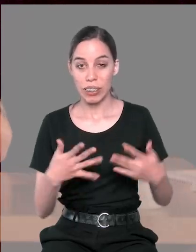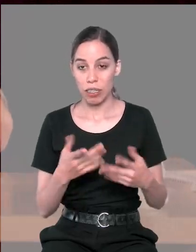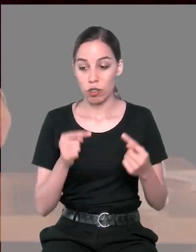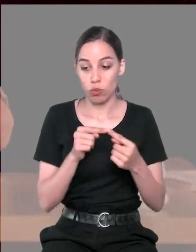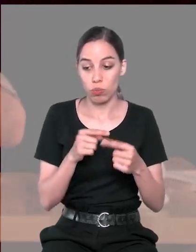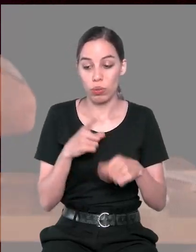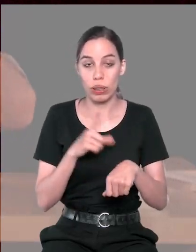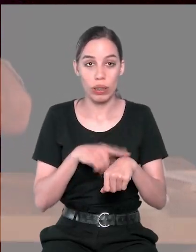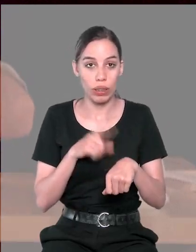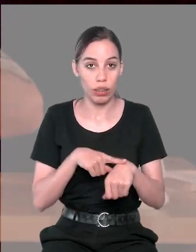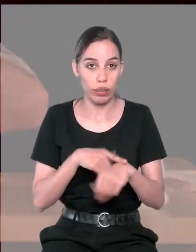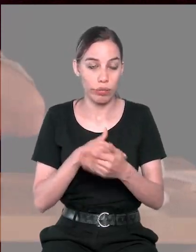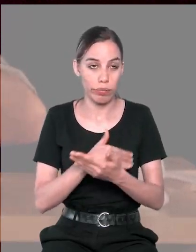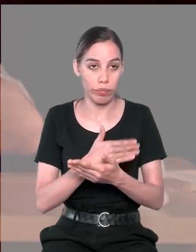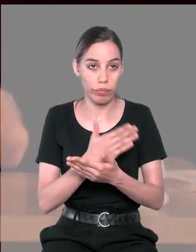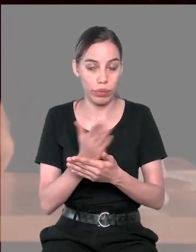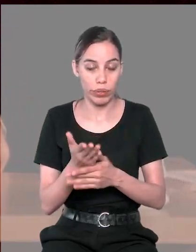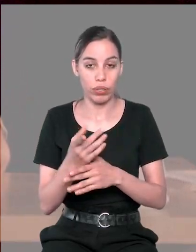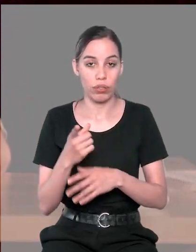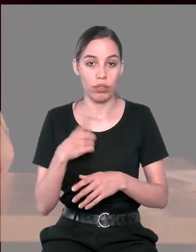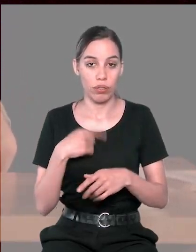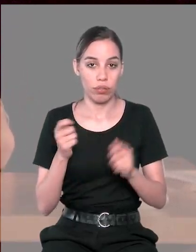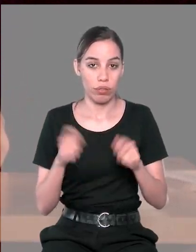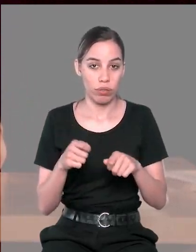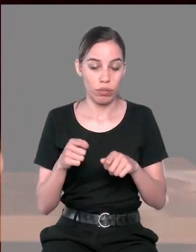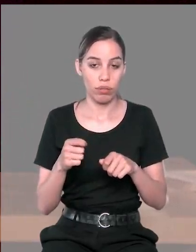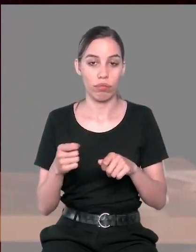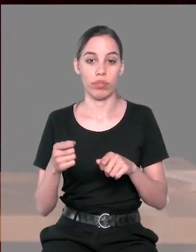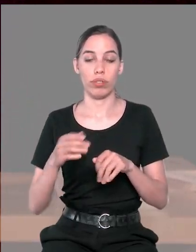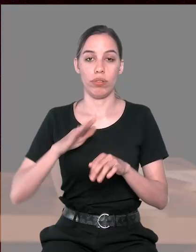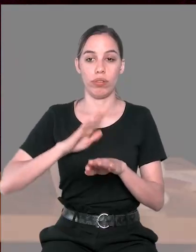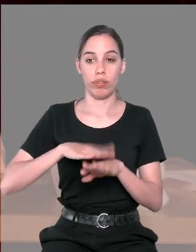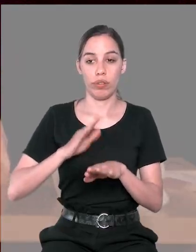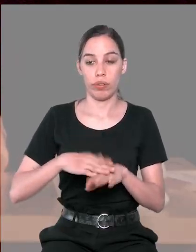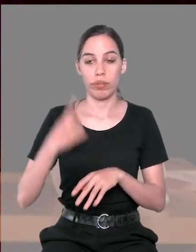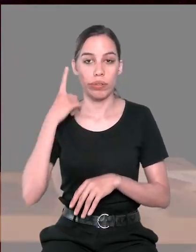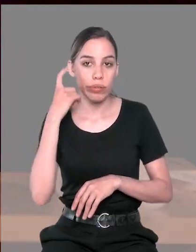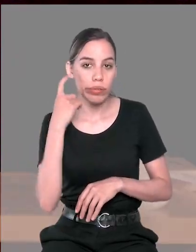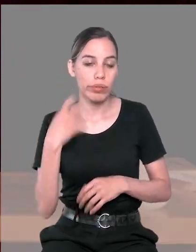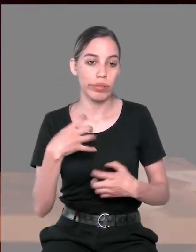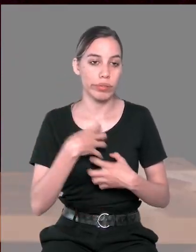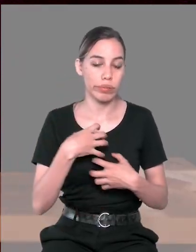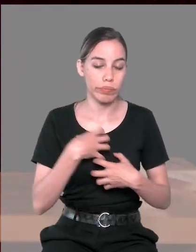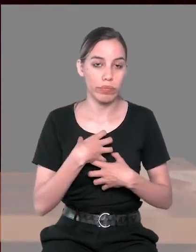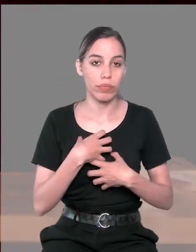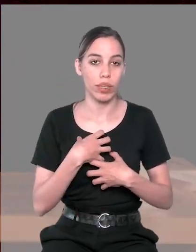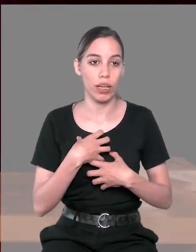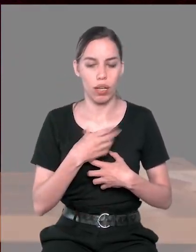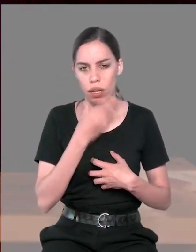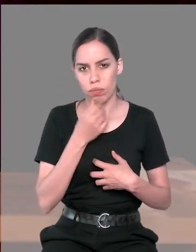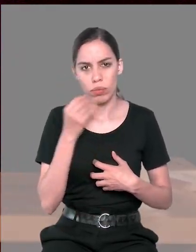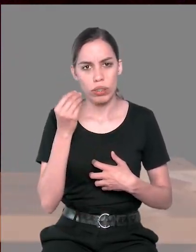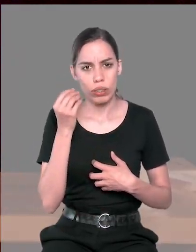se a gente tivesse o tempo todo reinventando a linguagem, reinventando a sensibilidade, retomando as sonoridades. Ele dizia, por